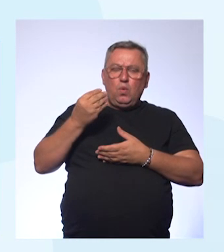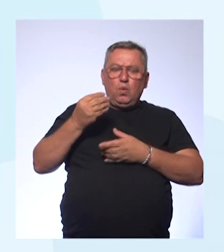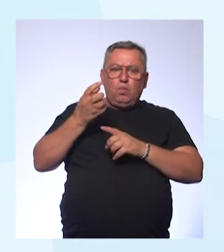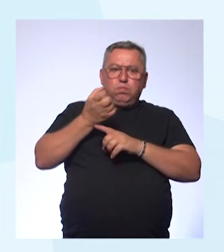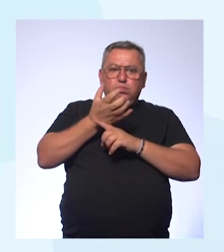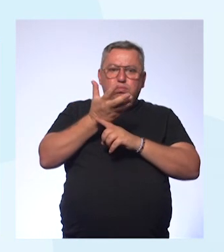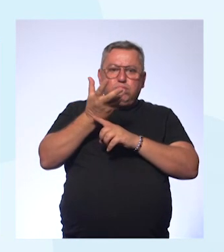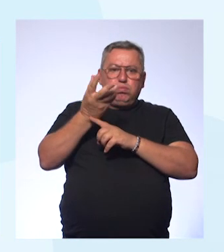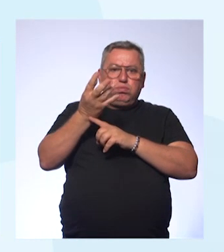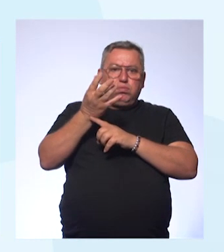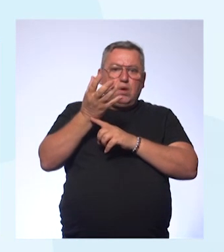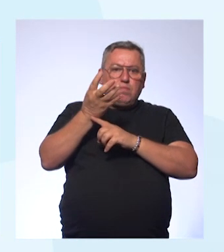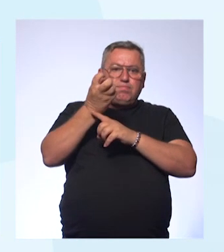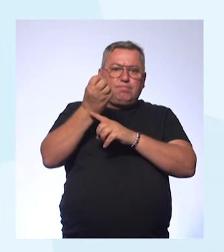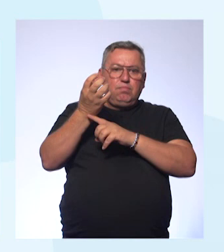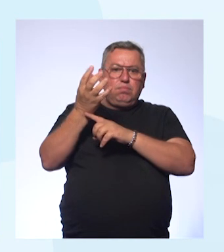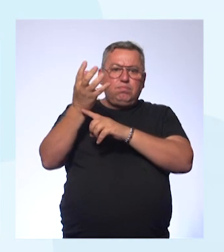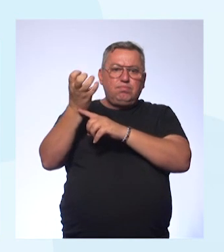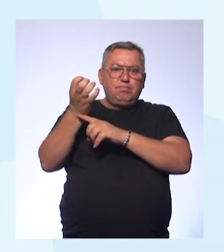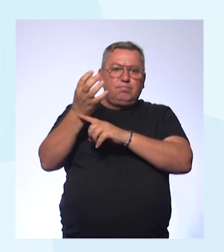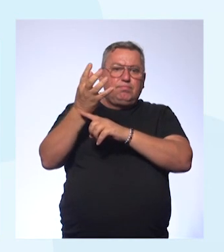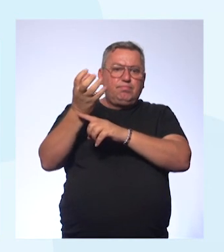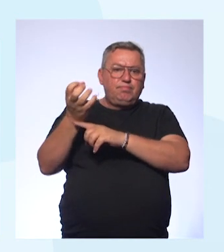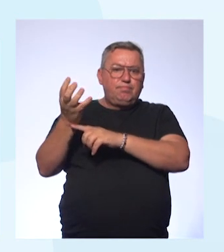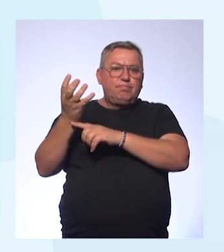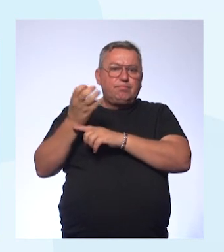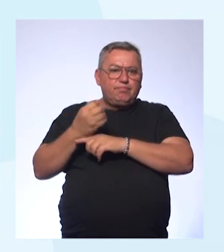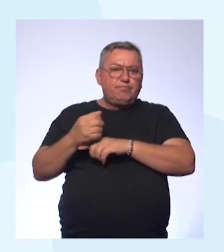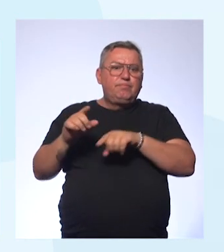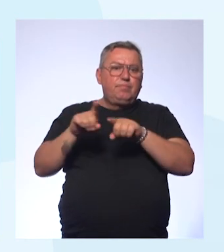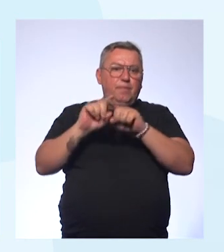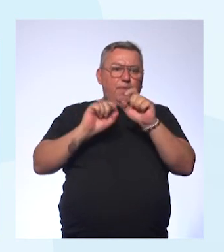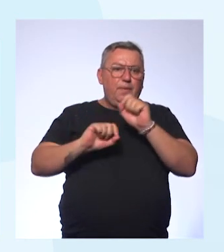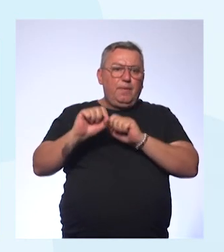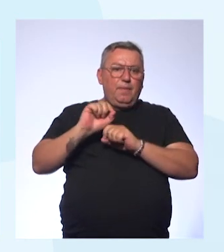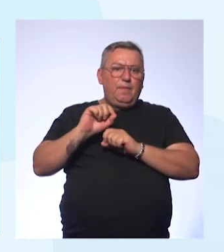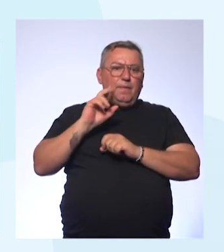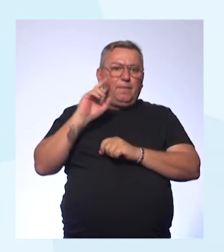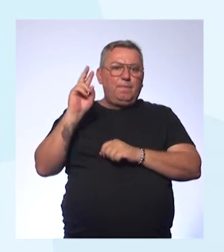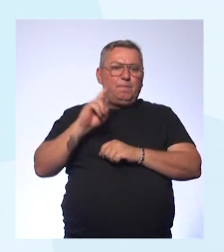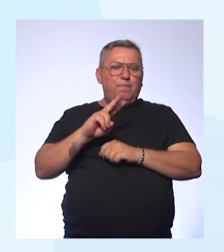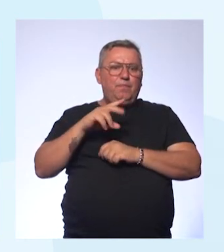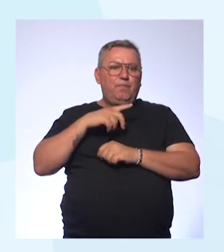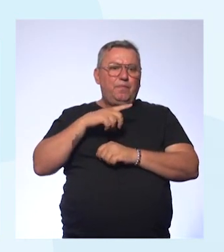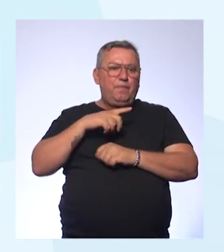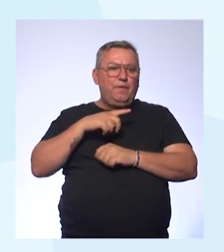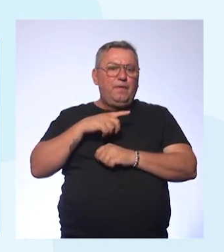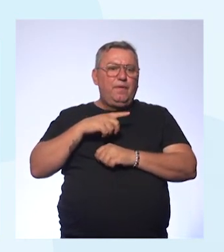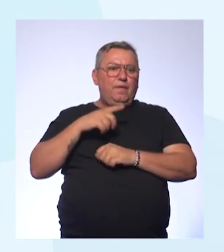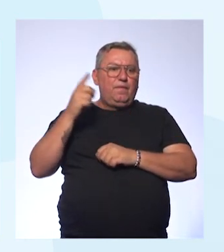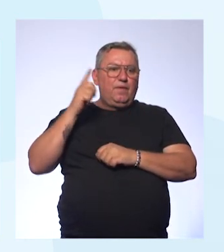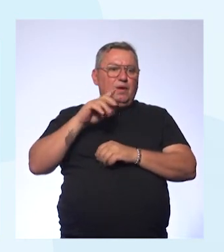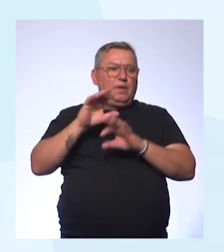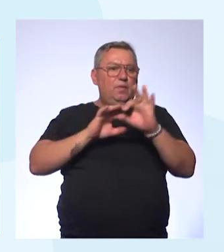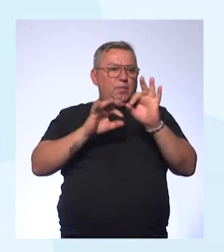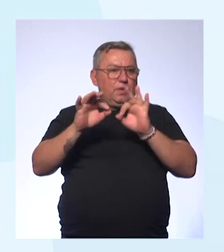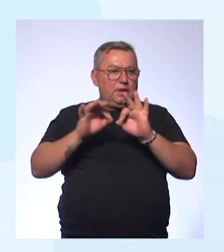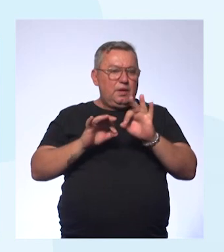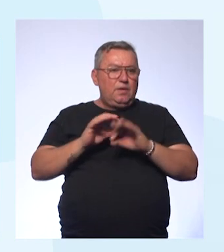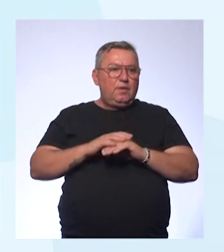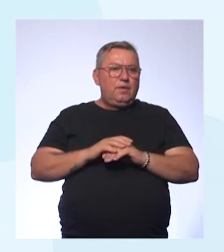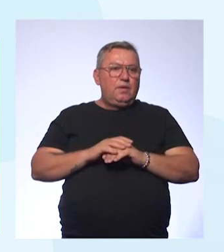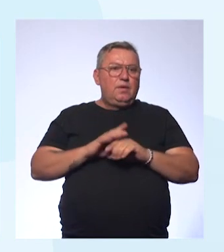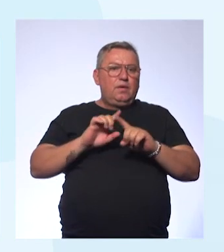tá? Através aí dos quinidócitos, tá? Então, essas células vão fazer esse processo aí.